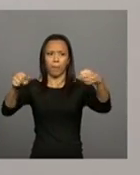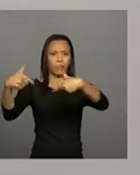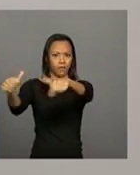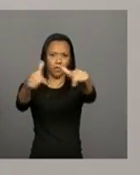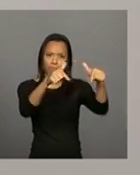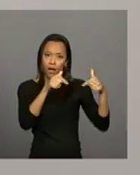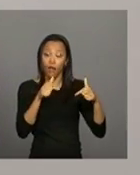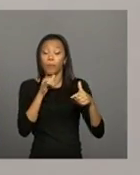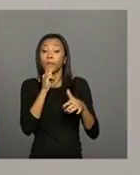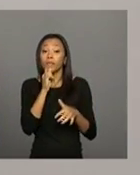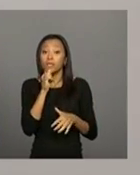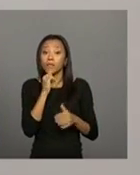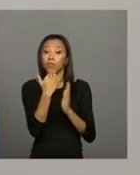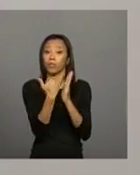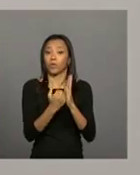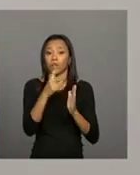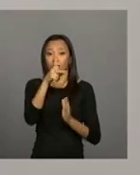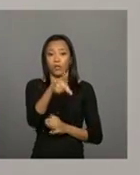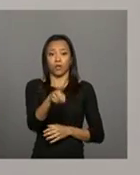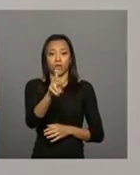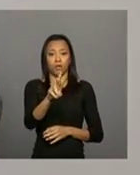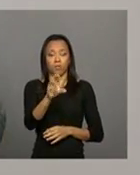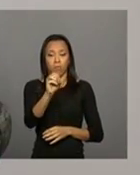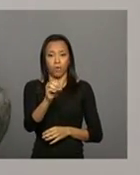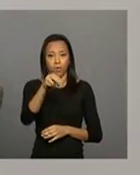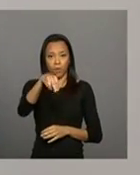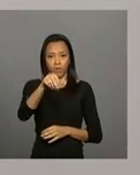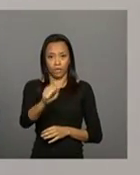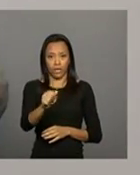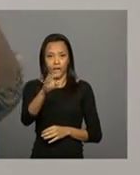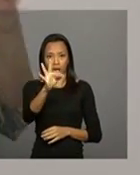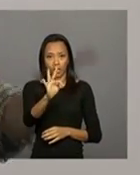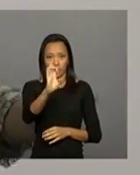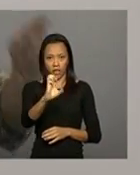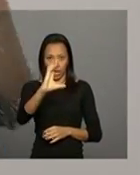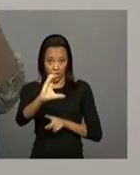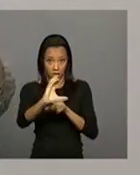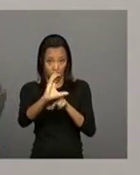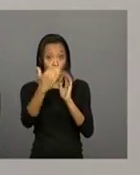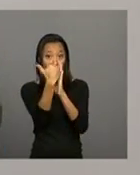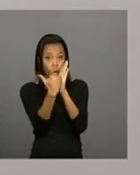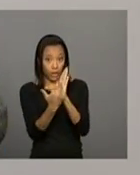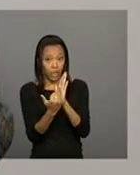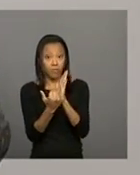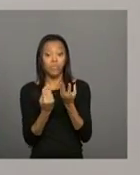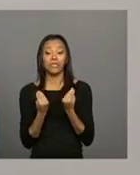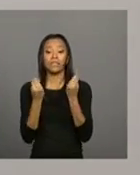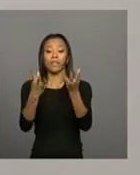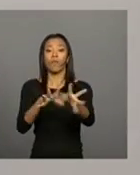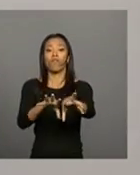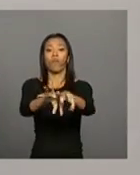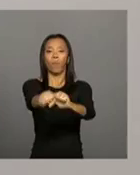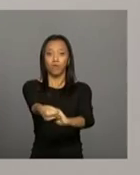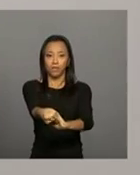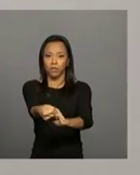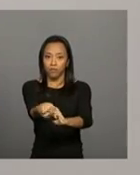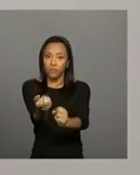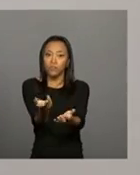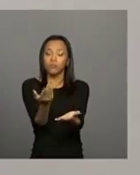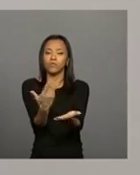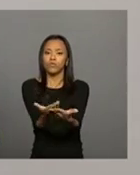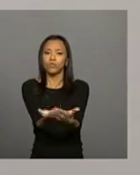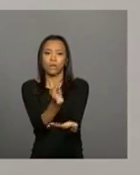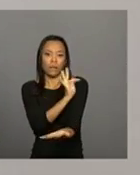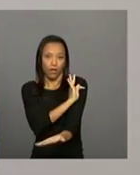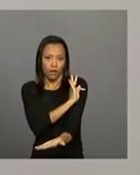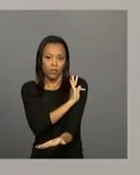Por exemplo, no Pronatec, que é aquele programa que nós temos de formação técnica, no Pronatec,